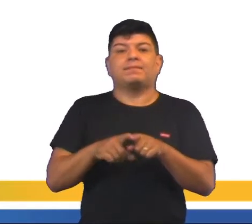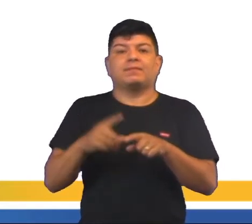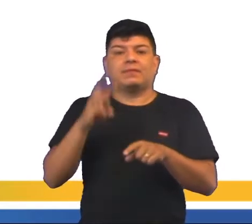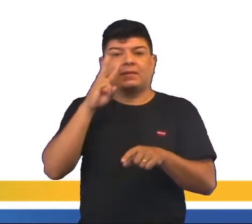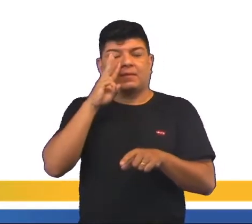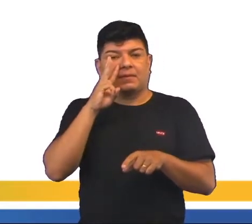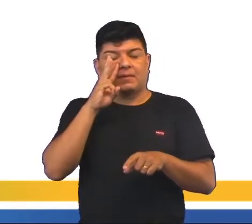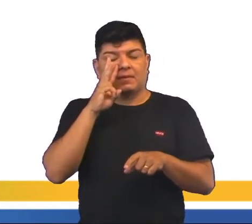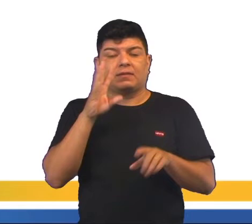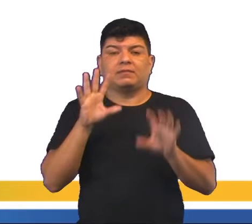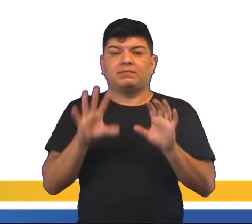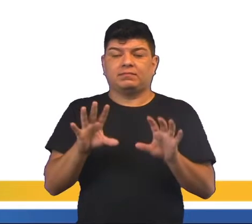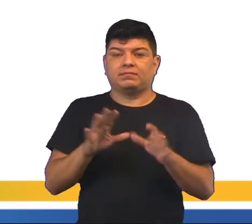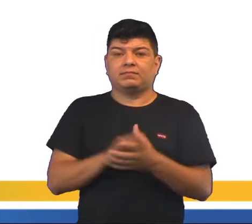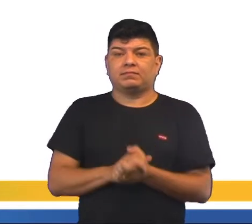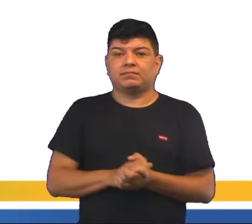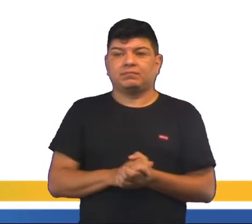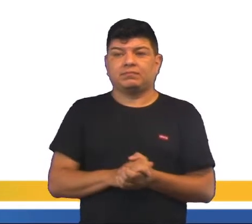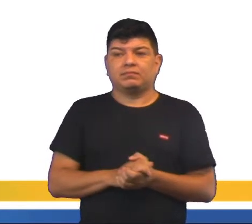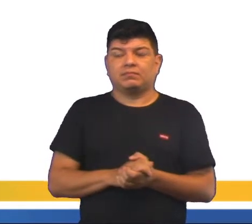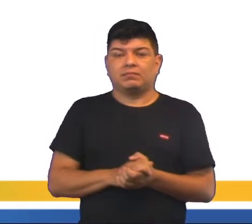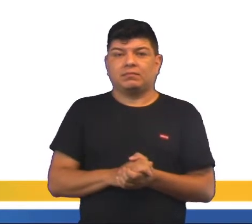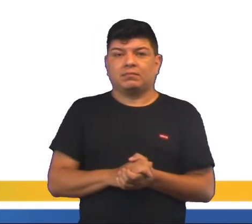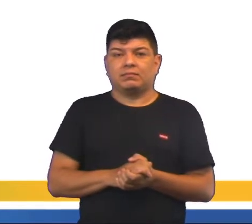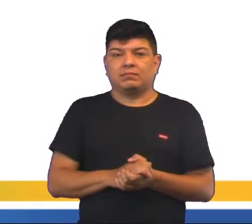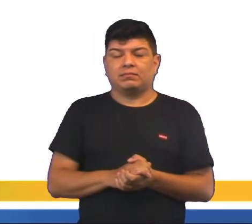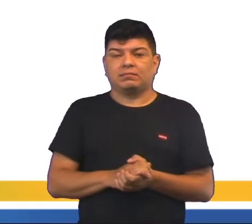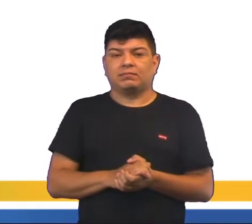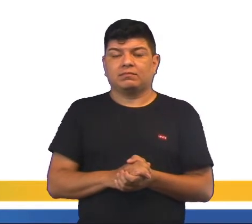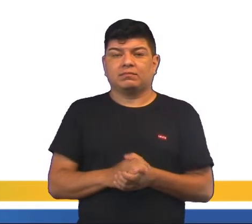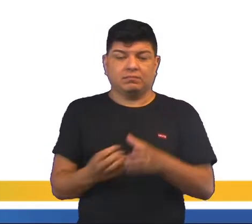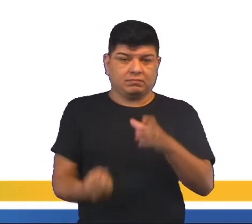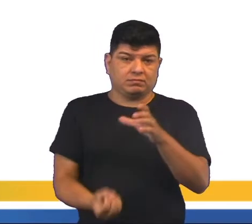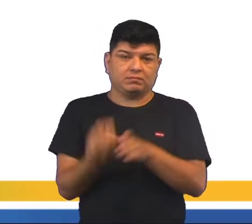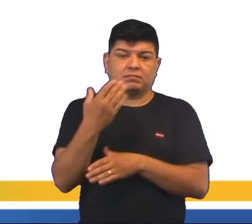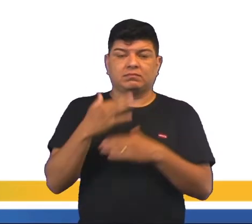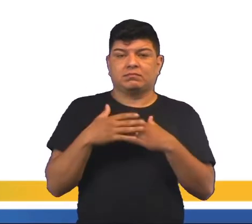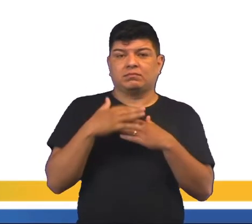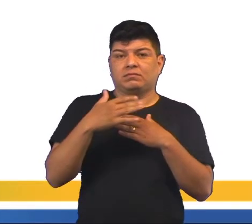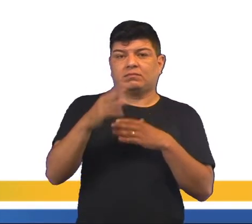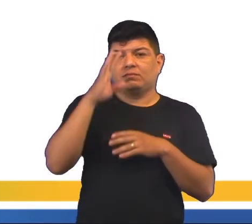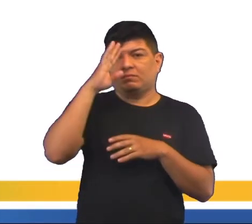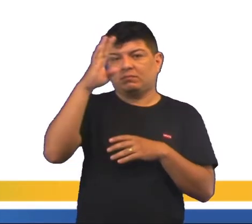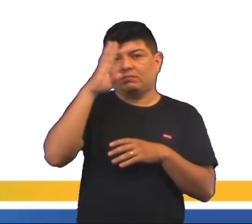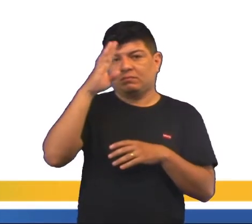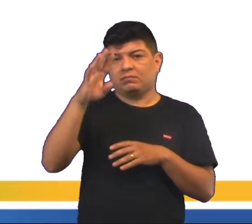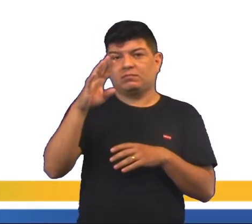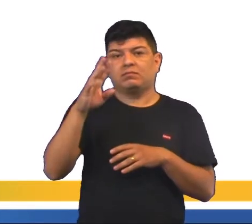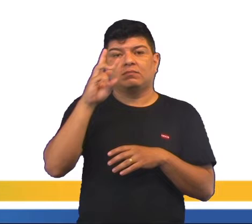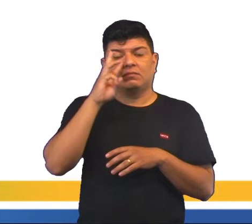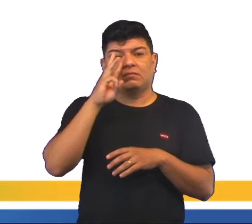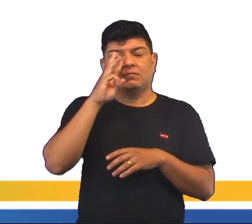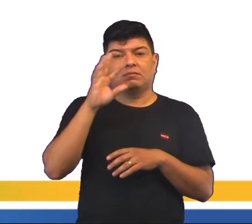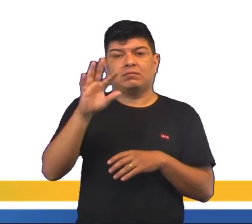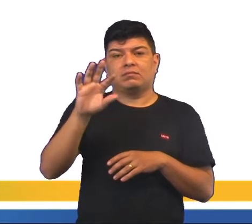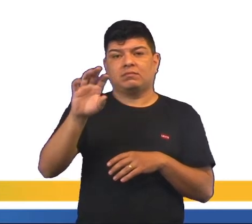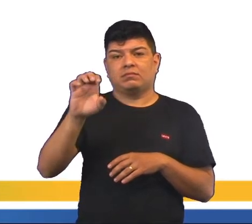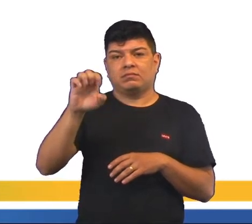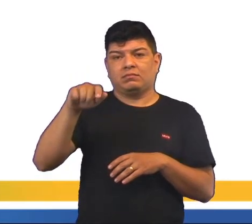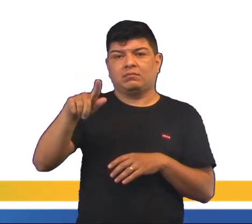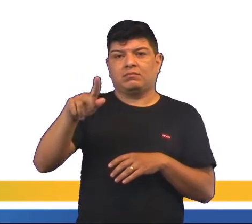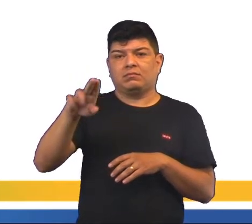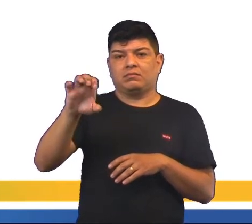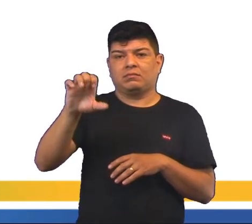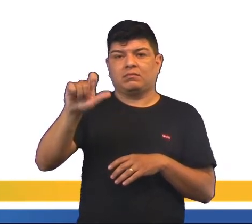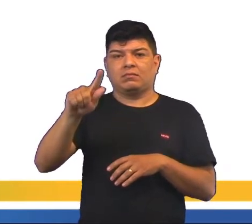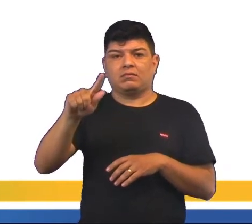marxista ou marxista, né, marxismo ou marxista, né? Ele surge a partir das reflexões de Karl Marx e Friedrich Engels, né?